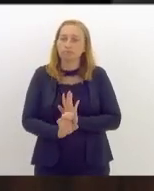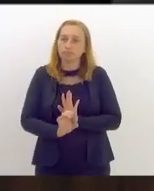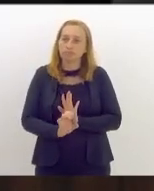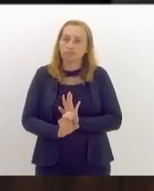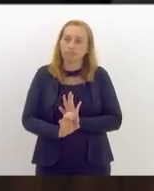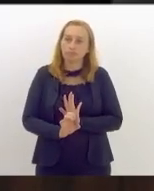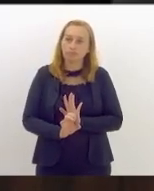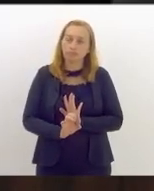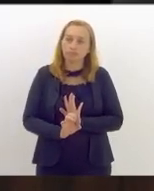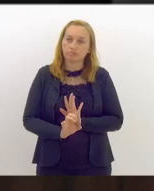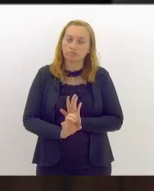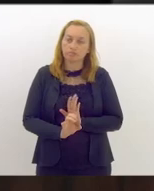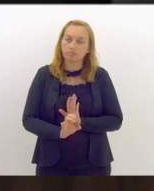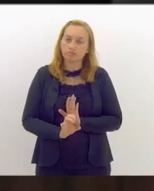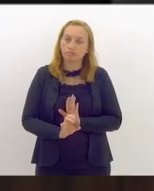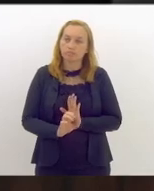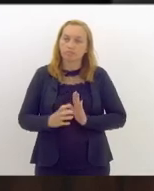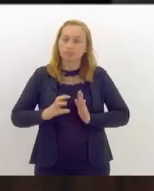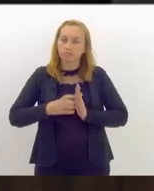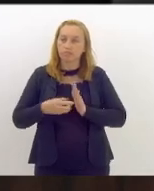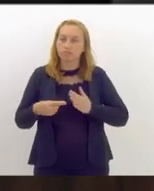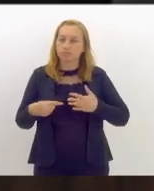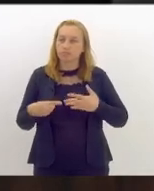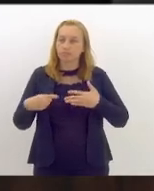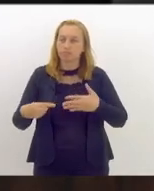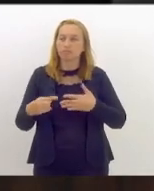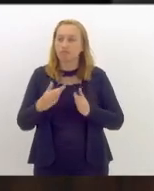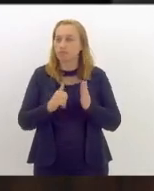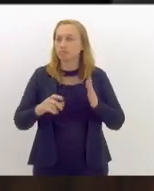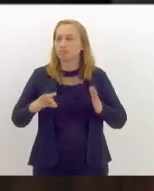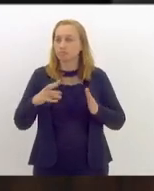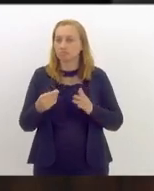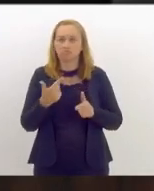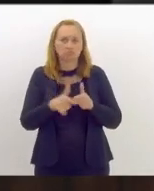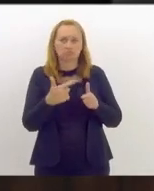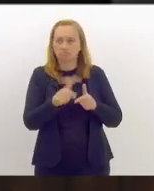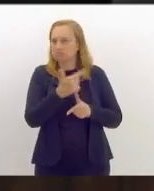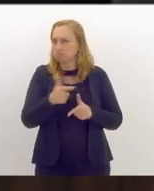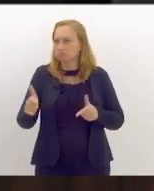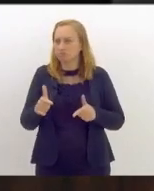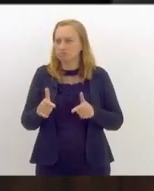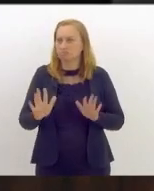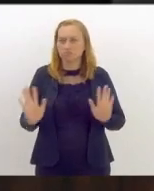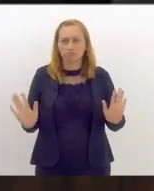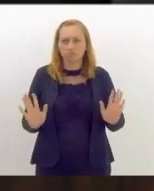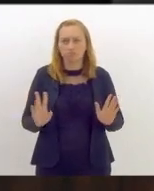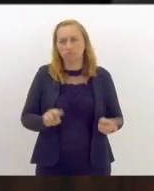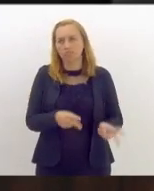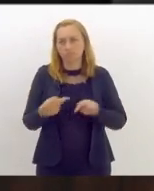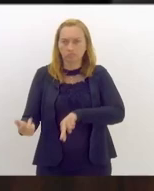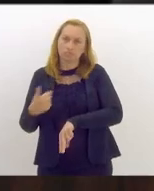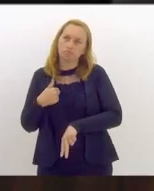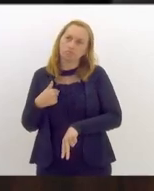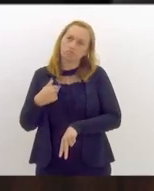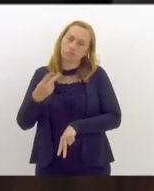e a bancada do pessoal a gente não tem problema nenhum vossa excelência vai encaminhar votação eu vou cantar